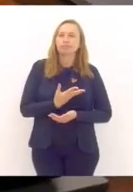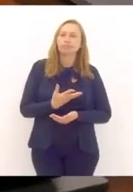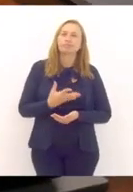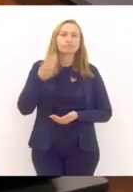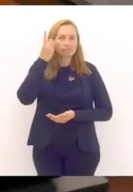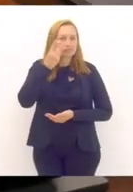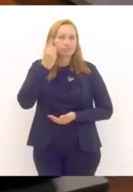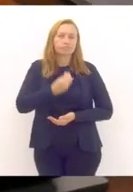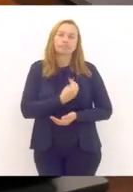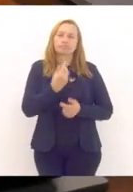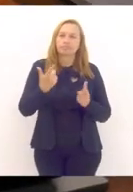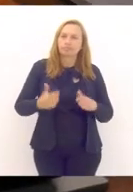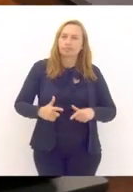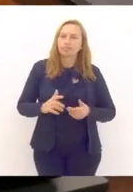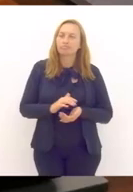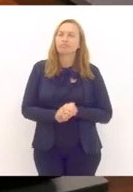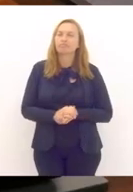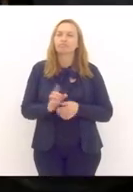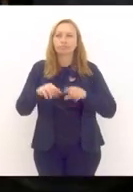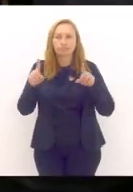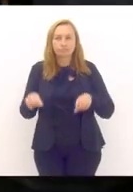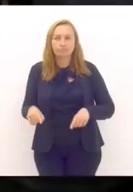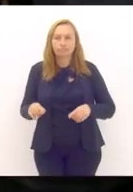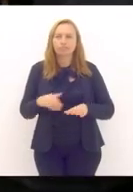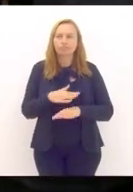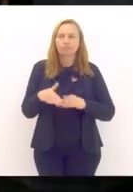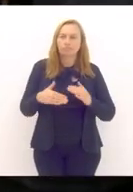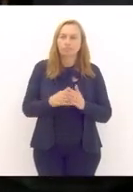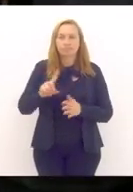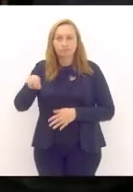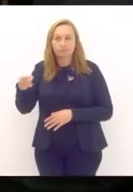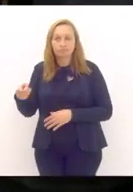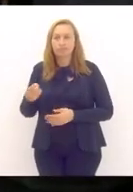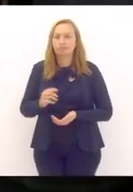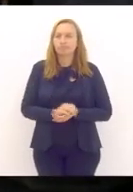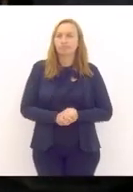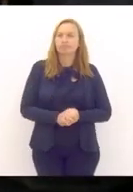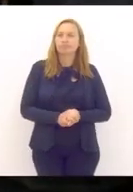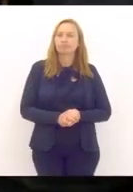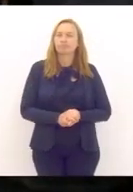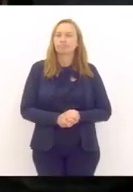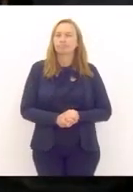também presentes, né, aos servidores, a todos os outros presentes aqui.